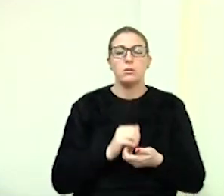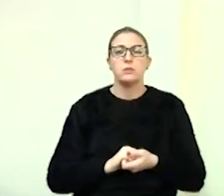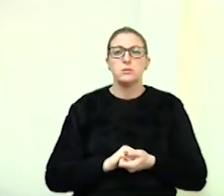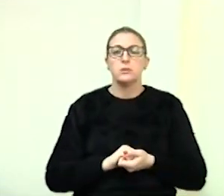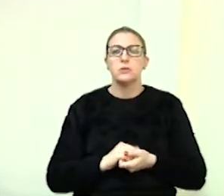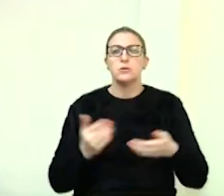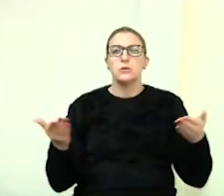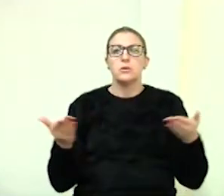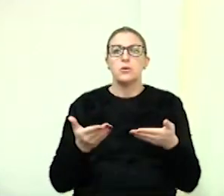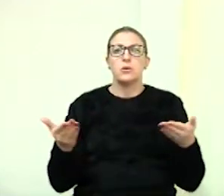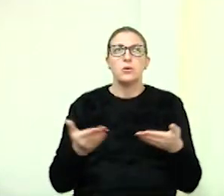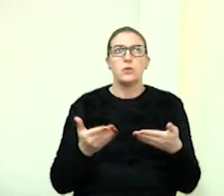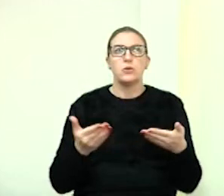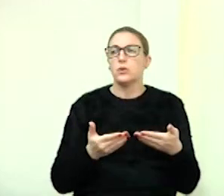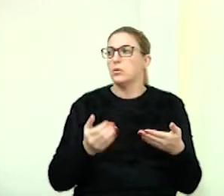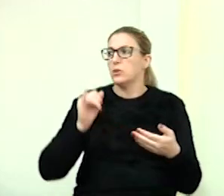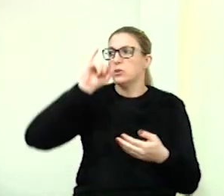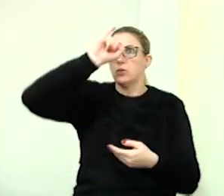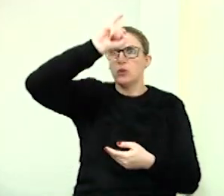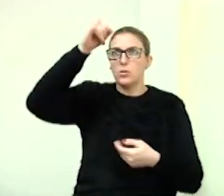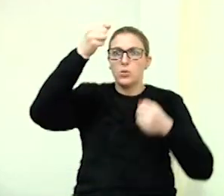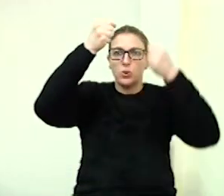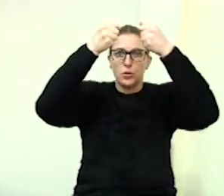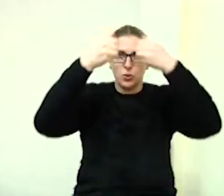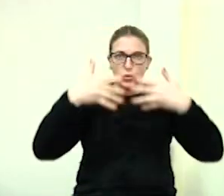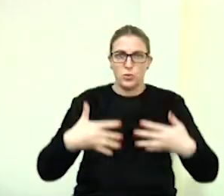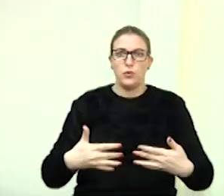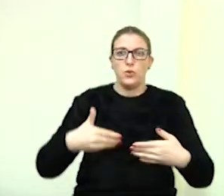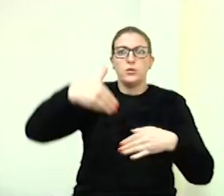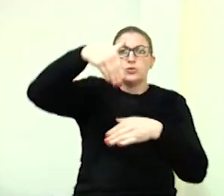Passamos, então, ao período de justificativa do voto.